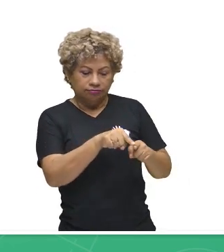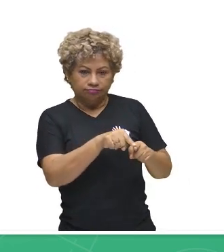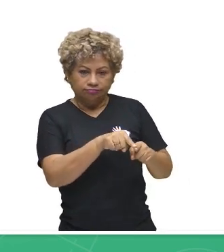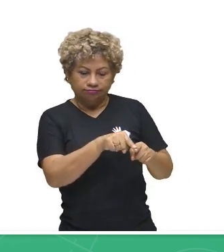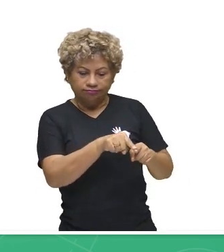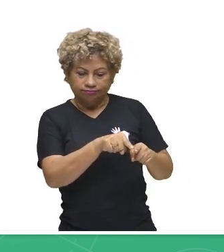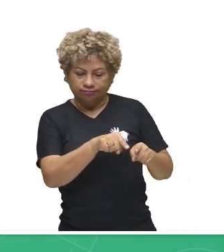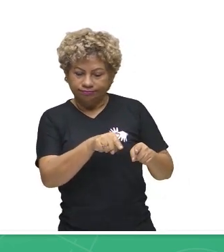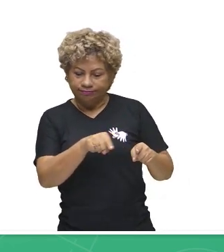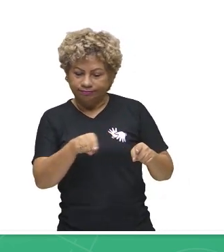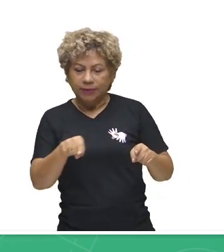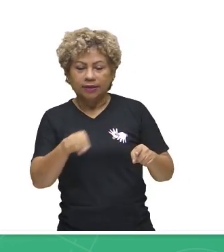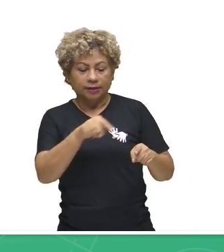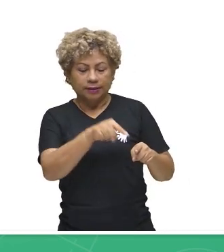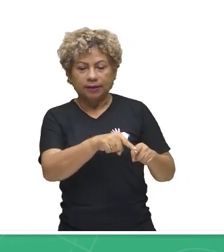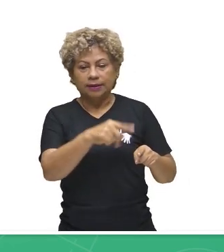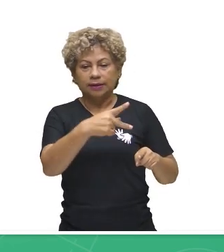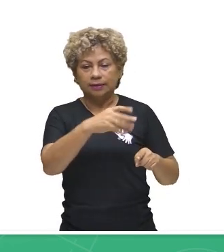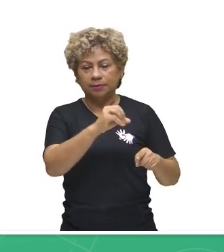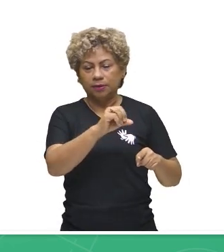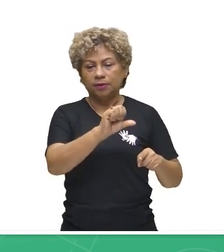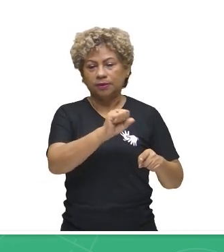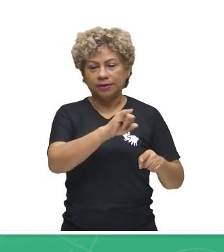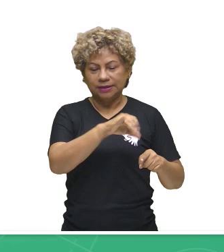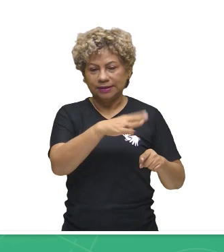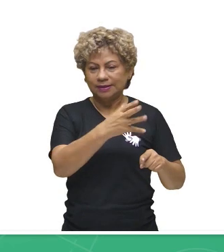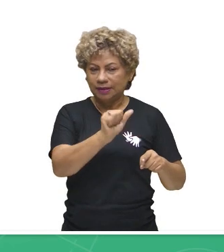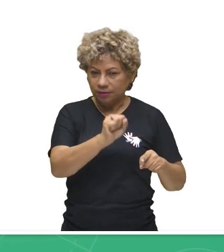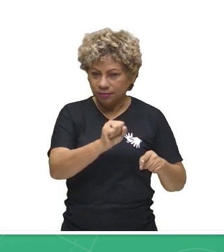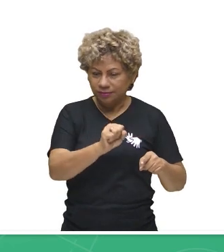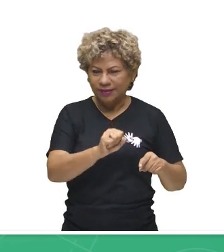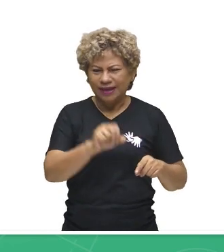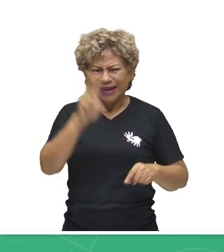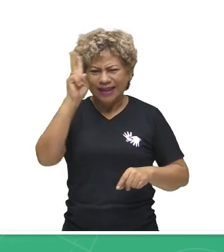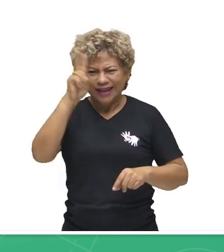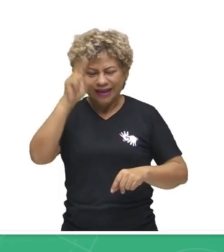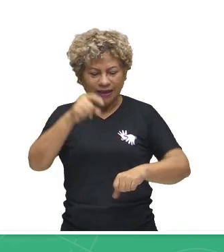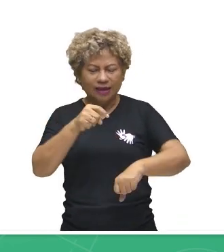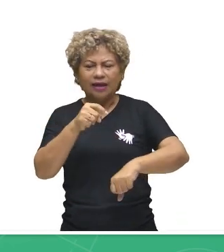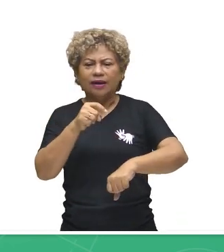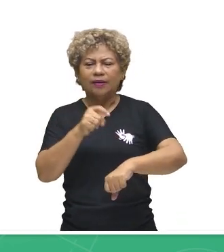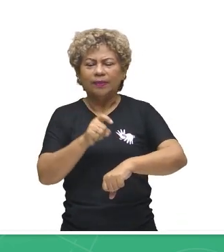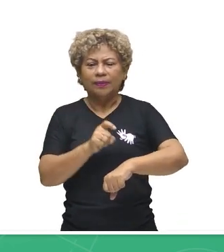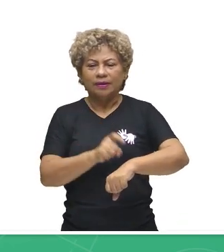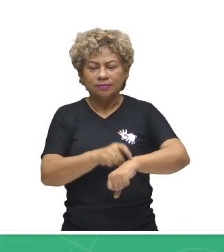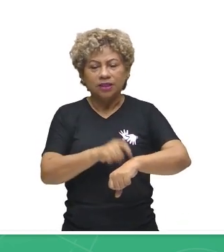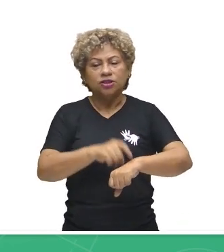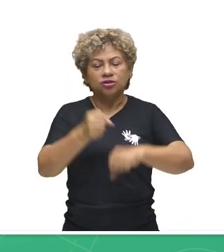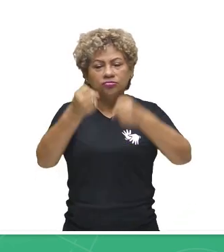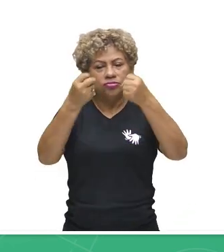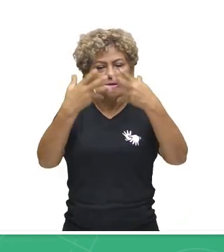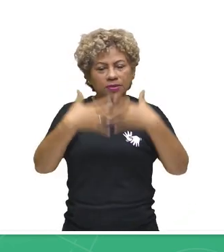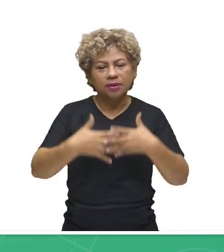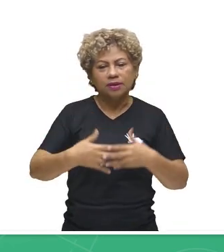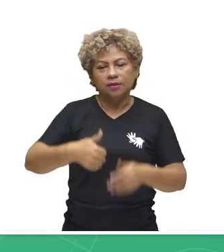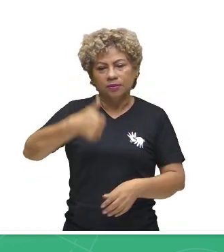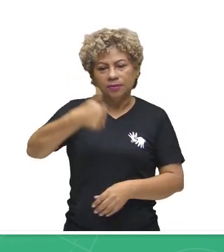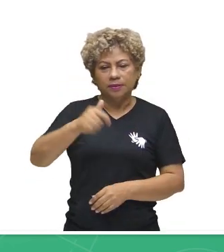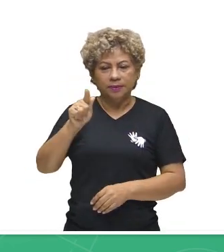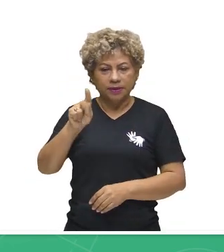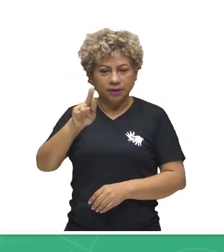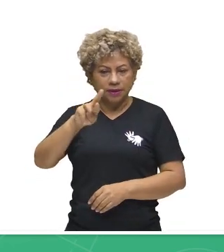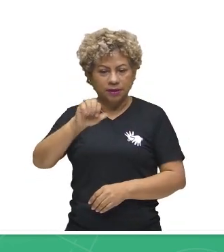qual era a nossa função horária, que é do primeiro grau? Nós temos aqui o